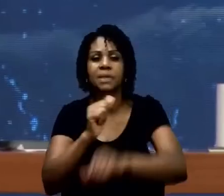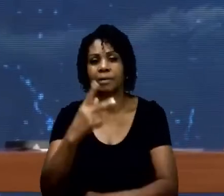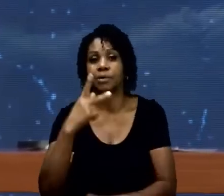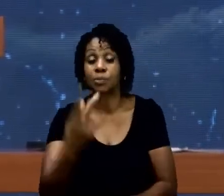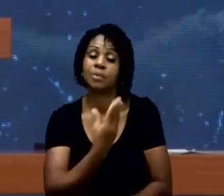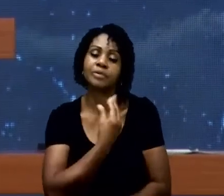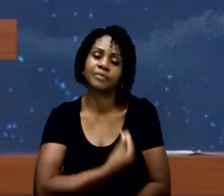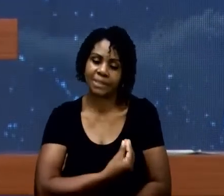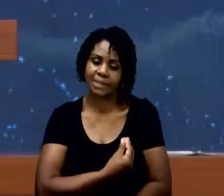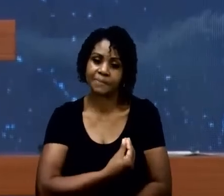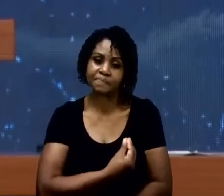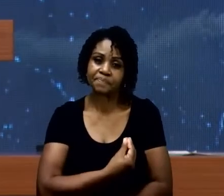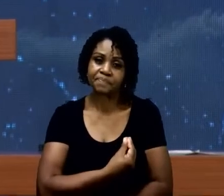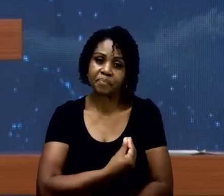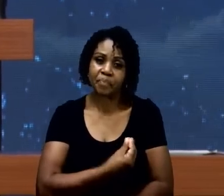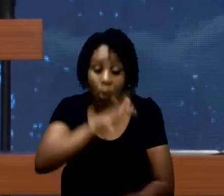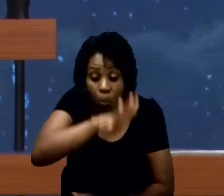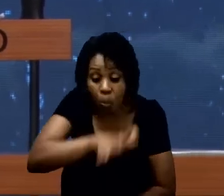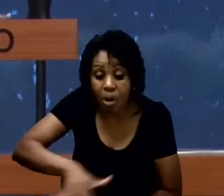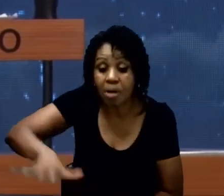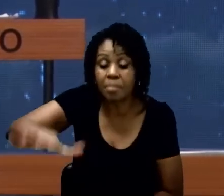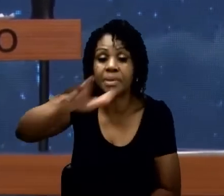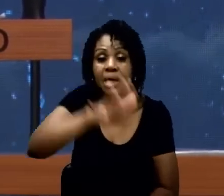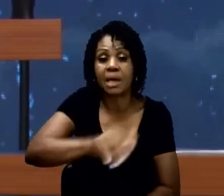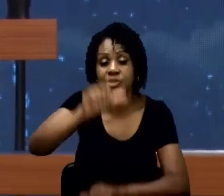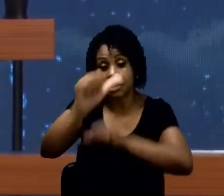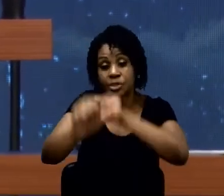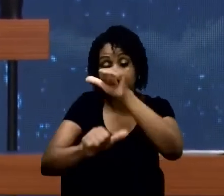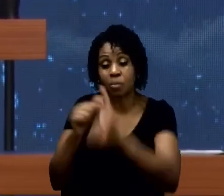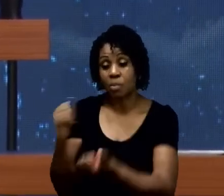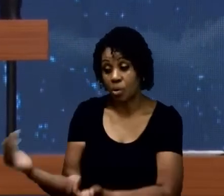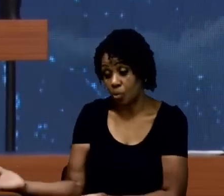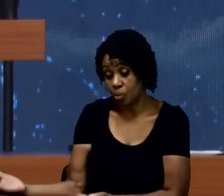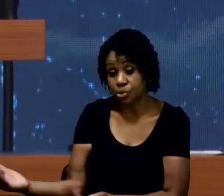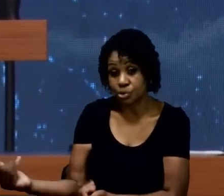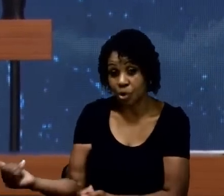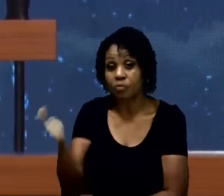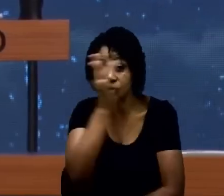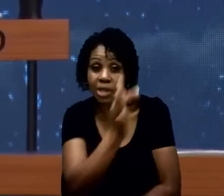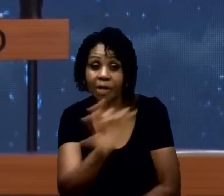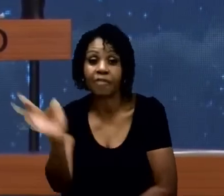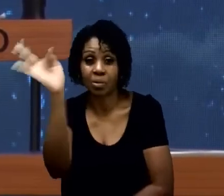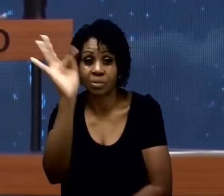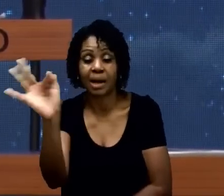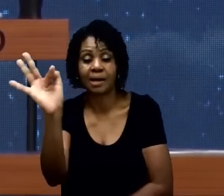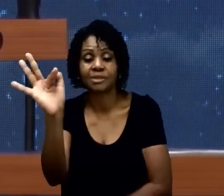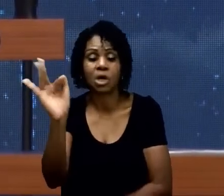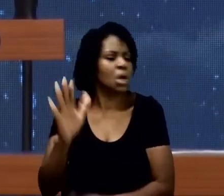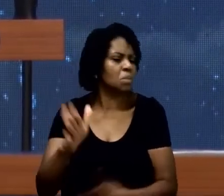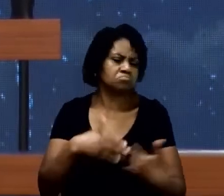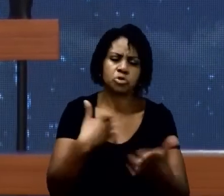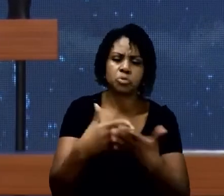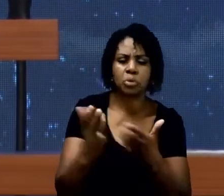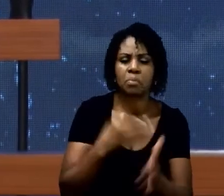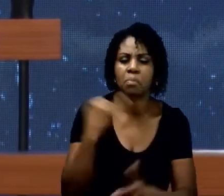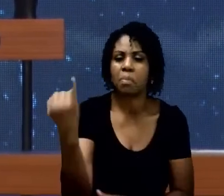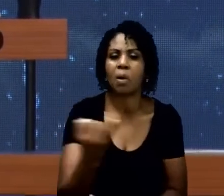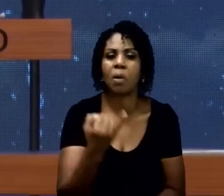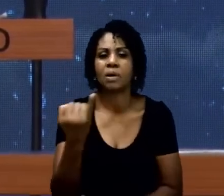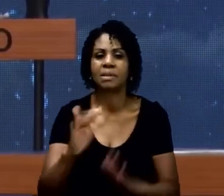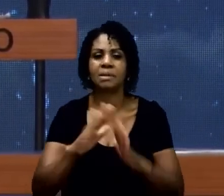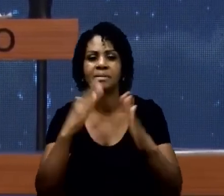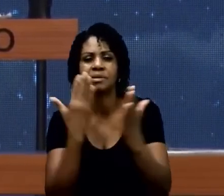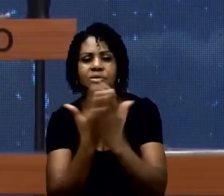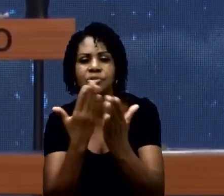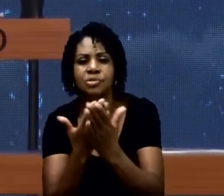transformada. A atmosfera pode mudar jovens lá na universidade. Não importa do jeito que está no teu colégio.